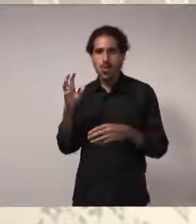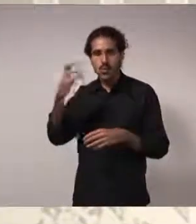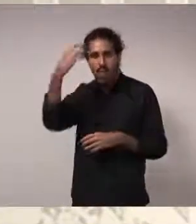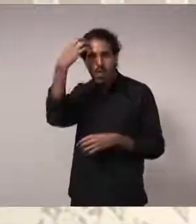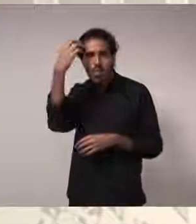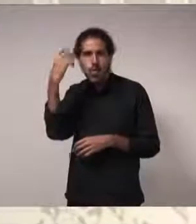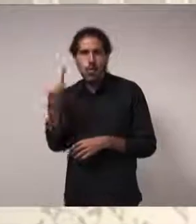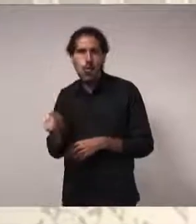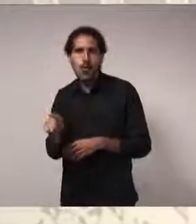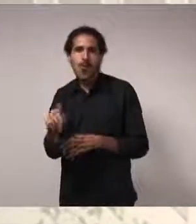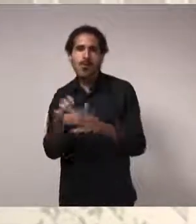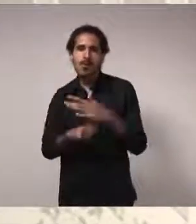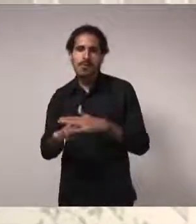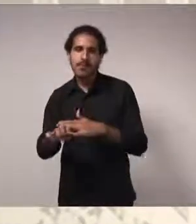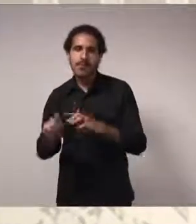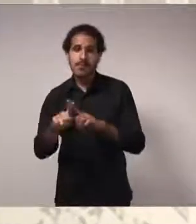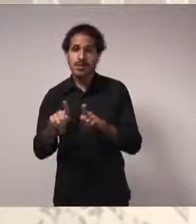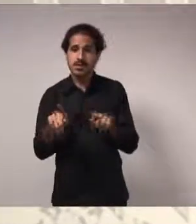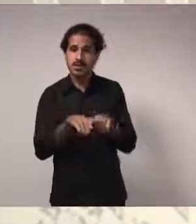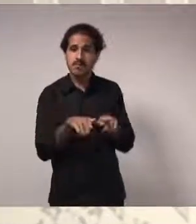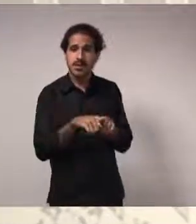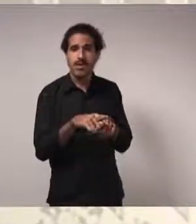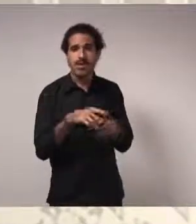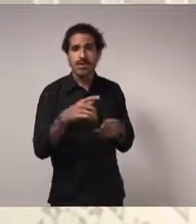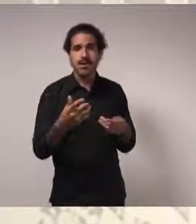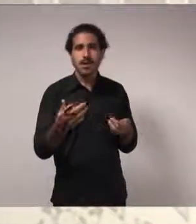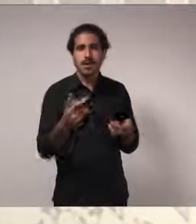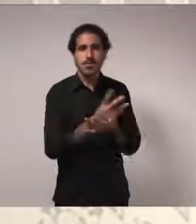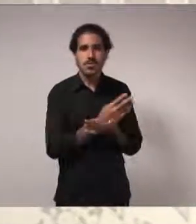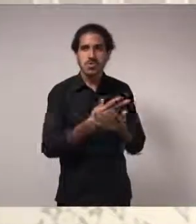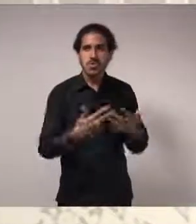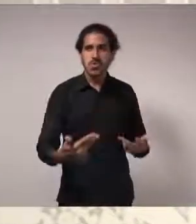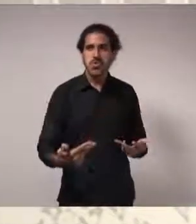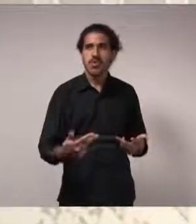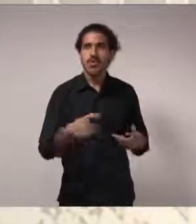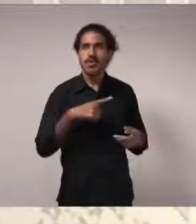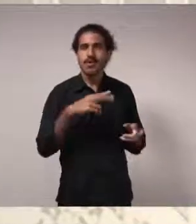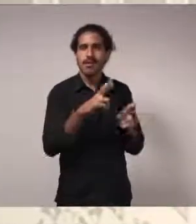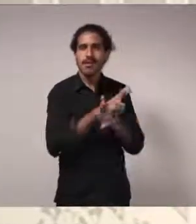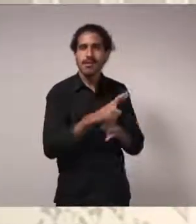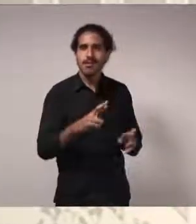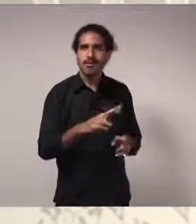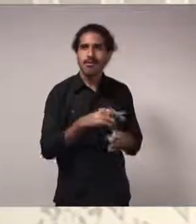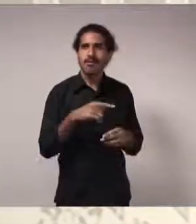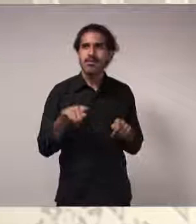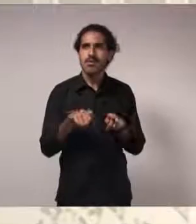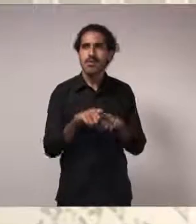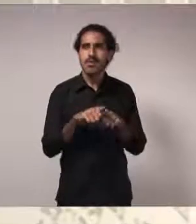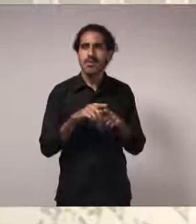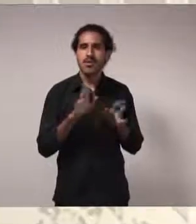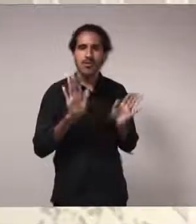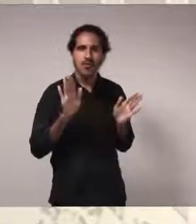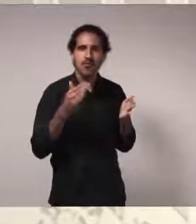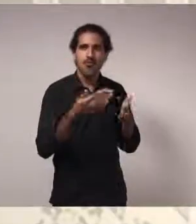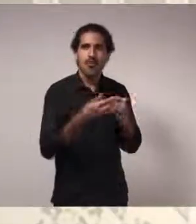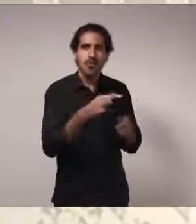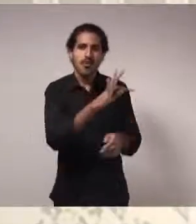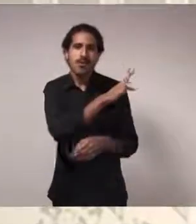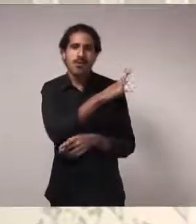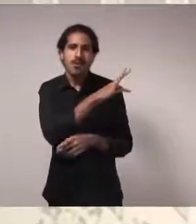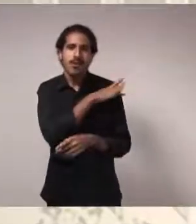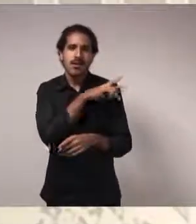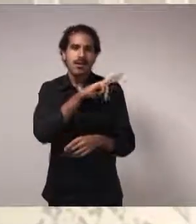mas também nas questões que são inerentes aos órgãos públicos. Muitas vezes as prioridades da área técnica não